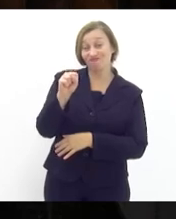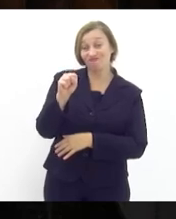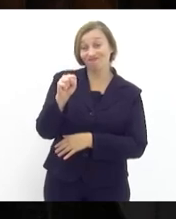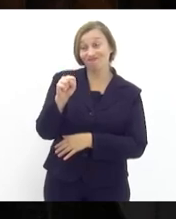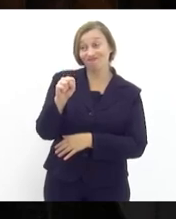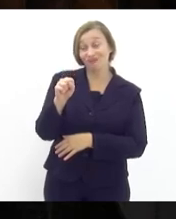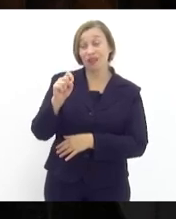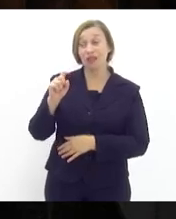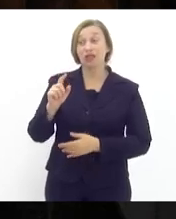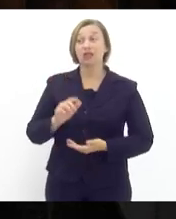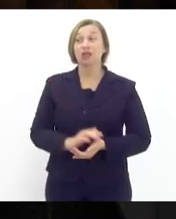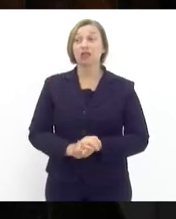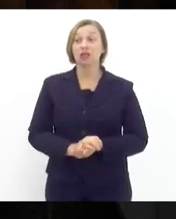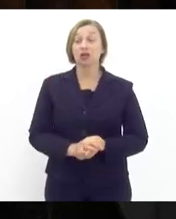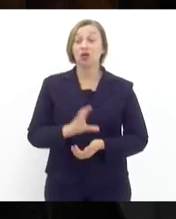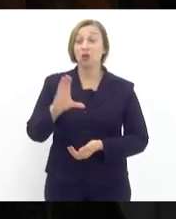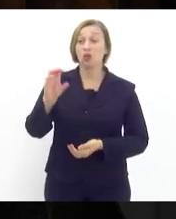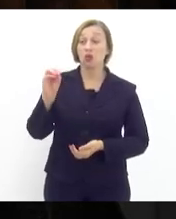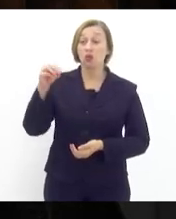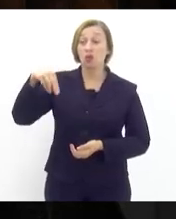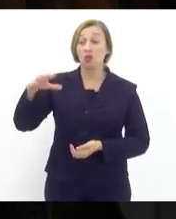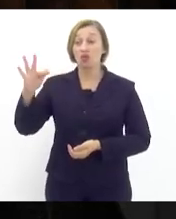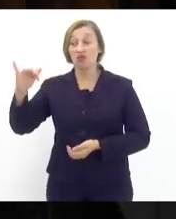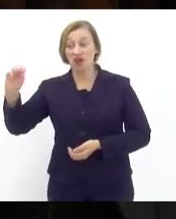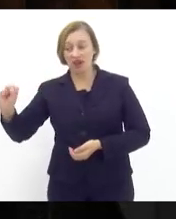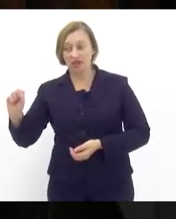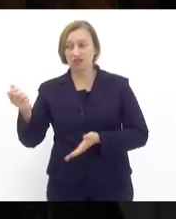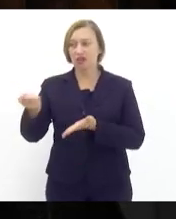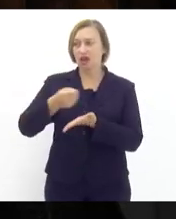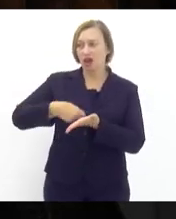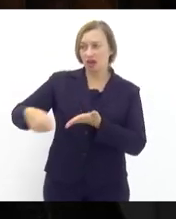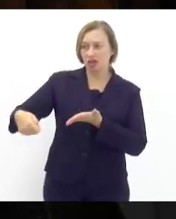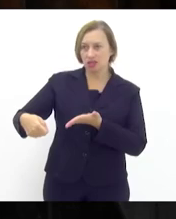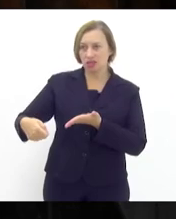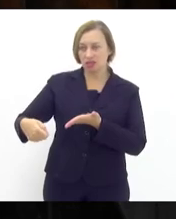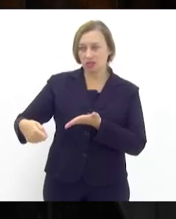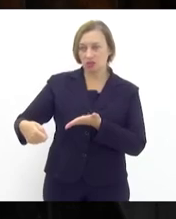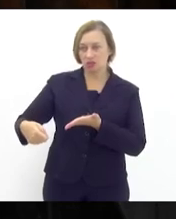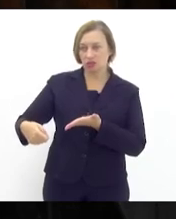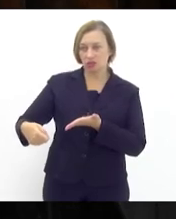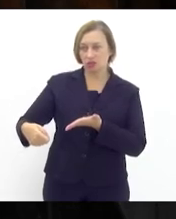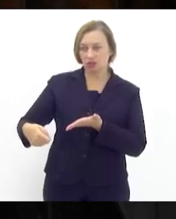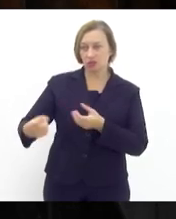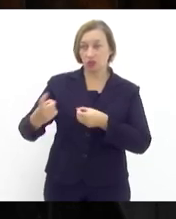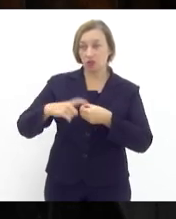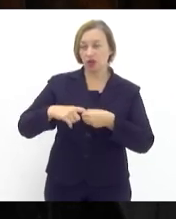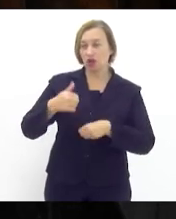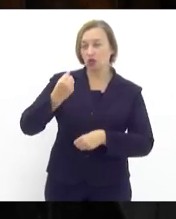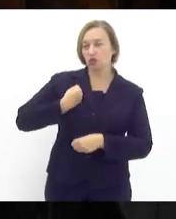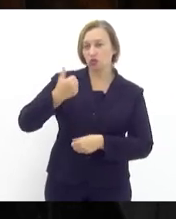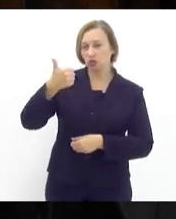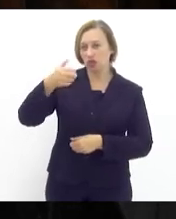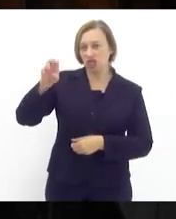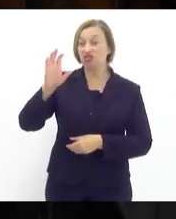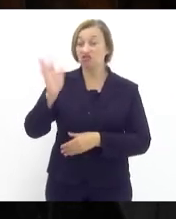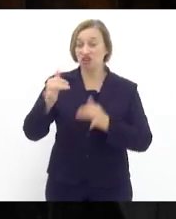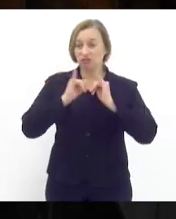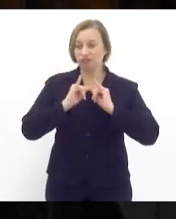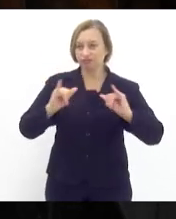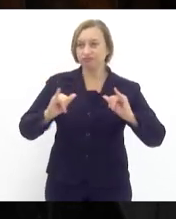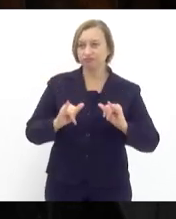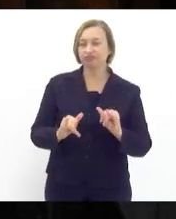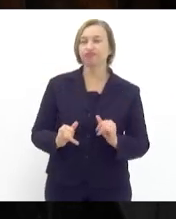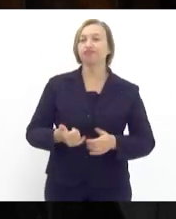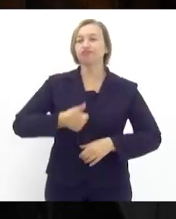recentemente o confaz assinou o convênio número 15 já tá publicado dizendo